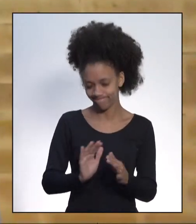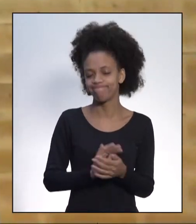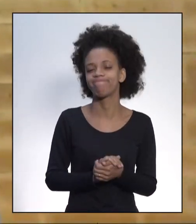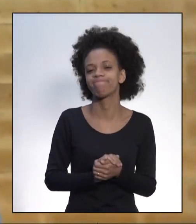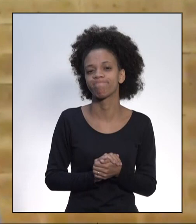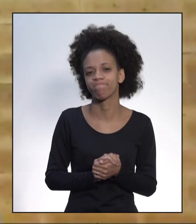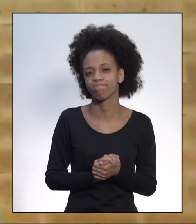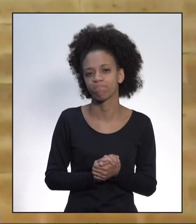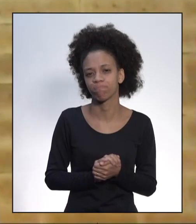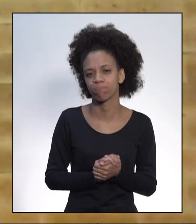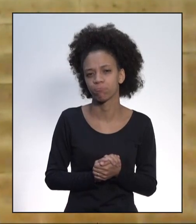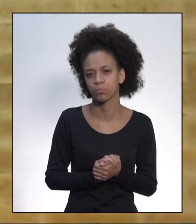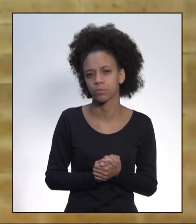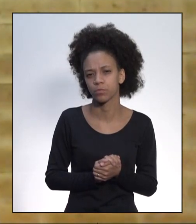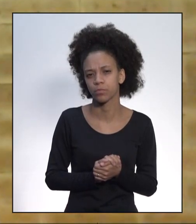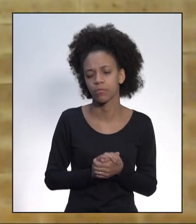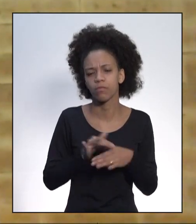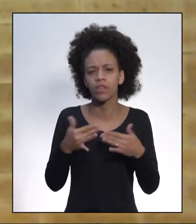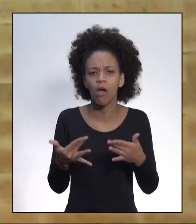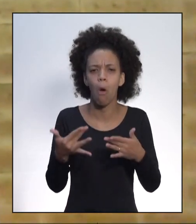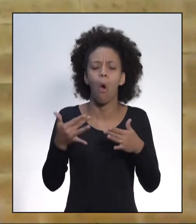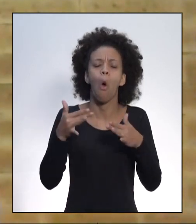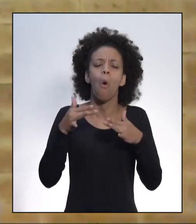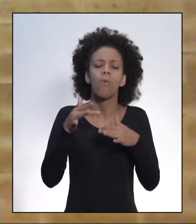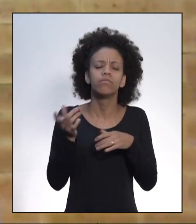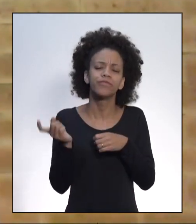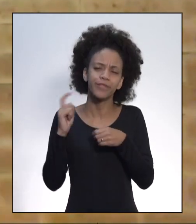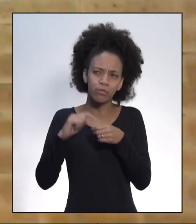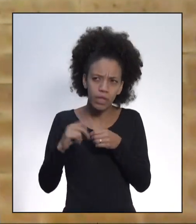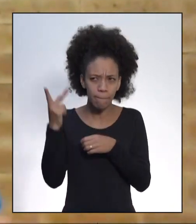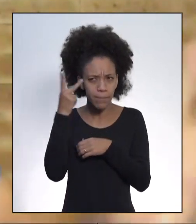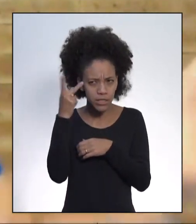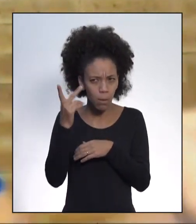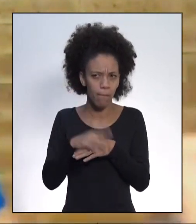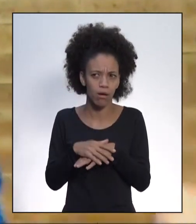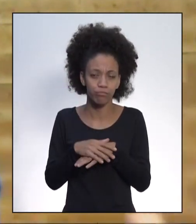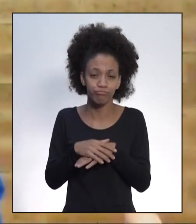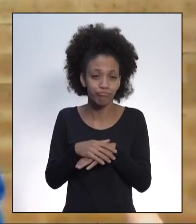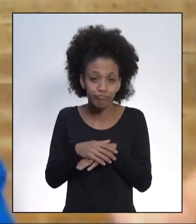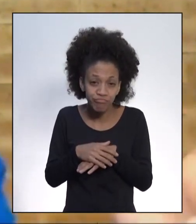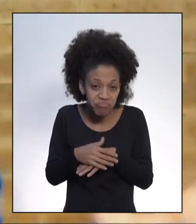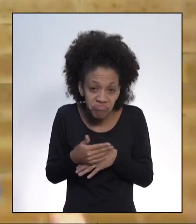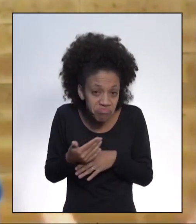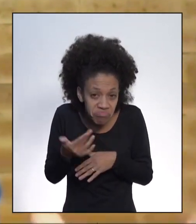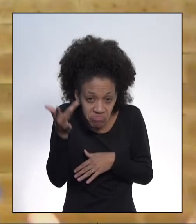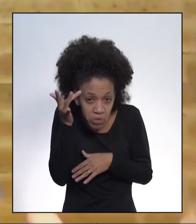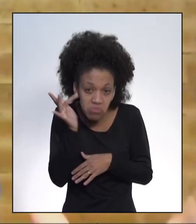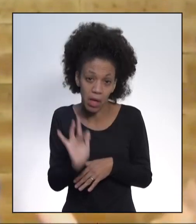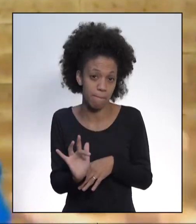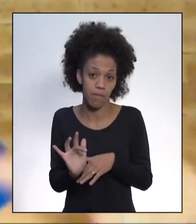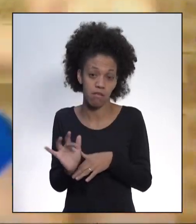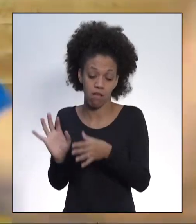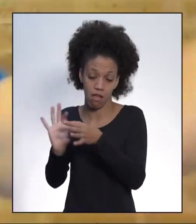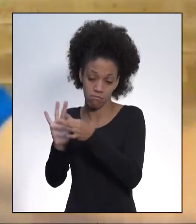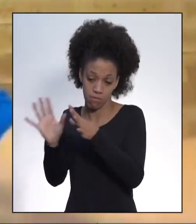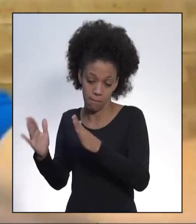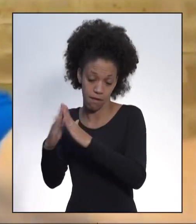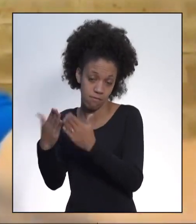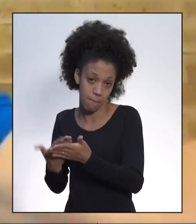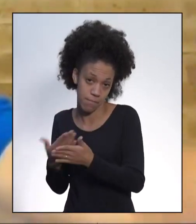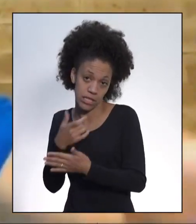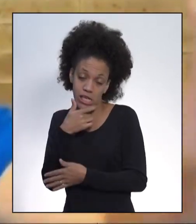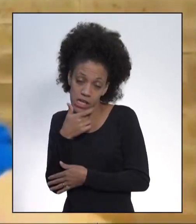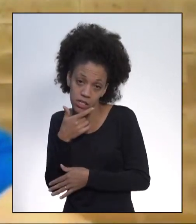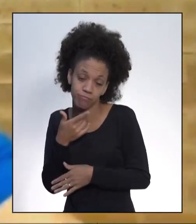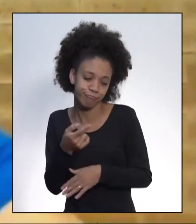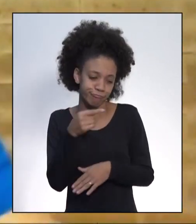eu, então, quando eu voltei de Santos para São Paulo, eu não tinha ideia o que fazer. Eu já tinha abrido mão da minha empresa de inglês, não deu